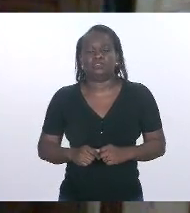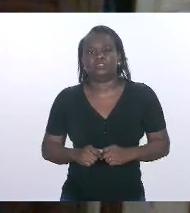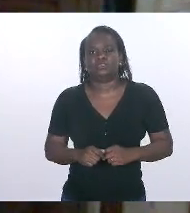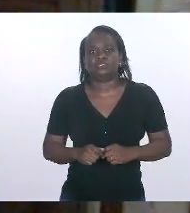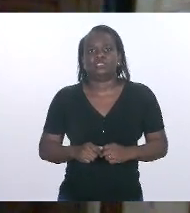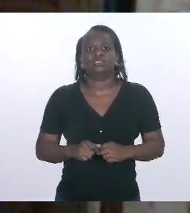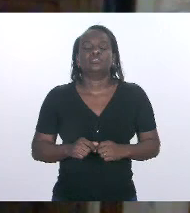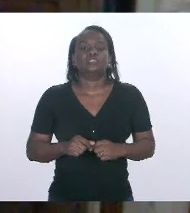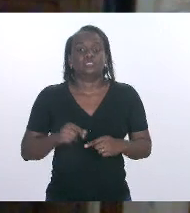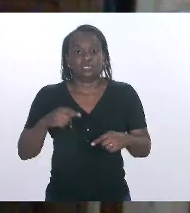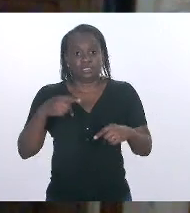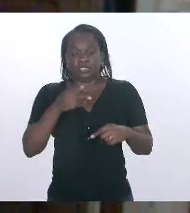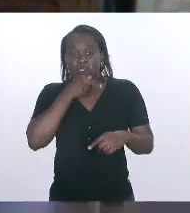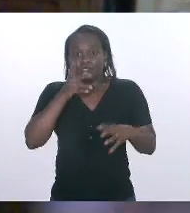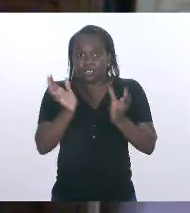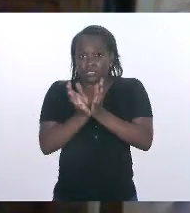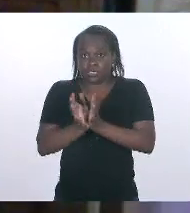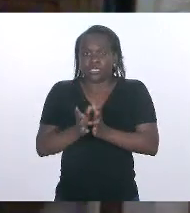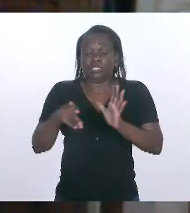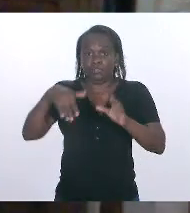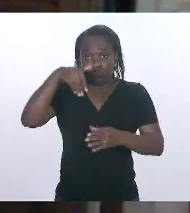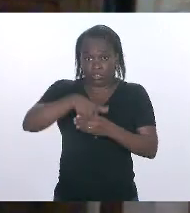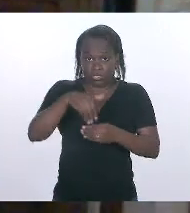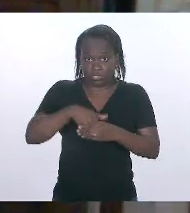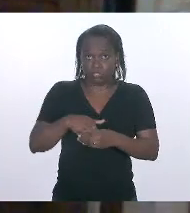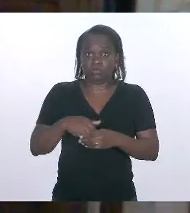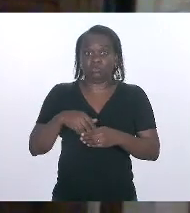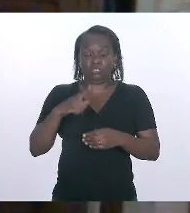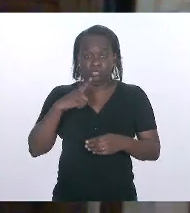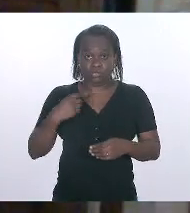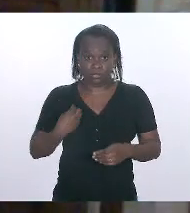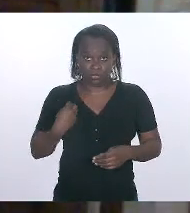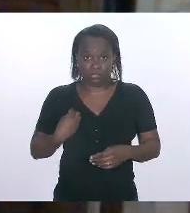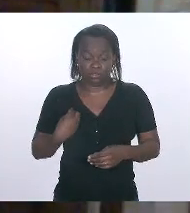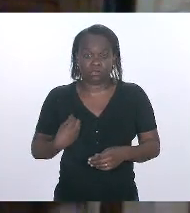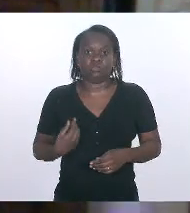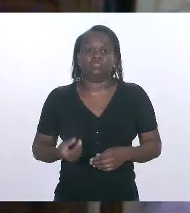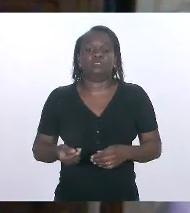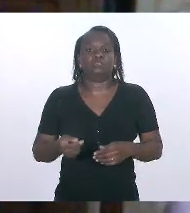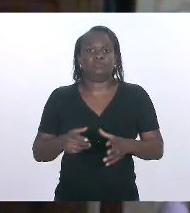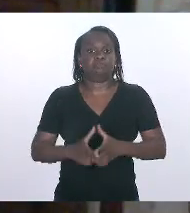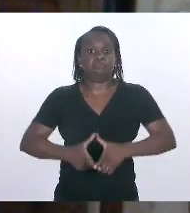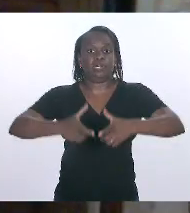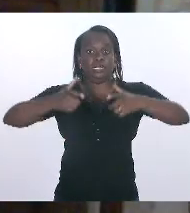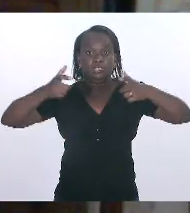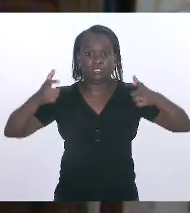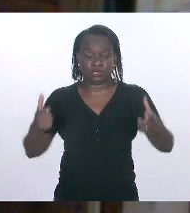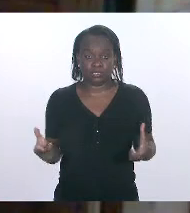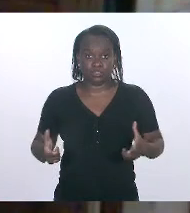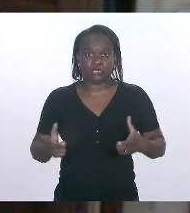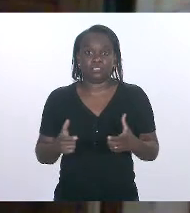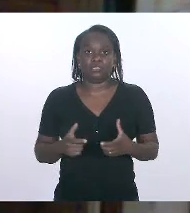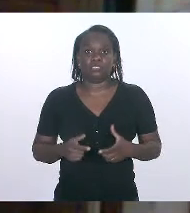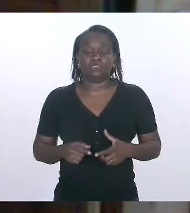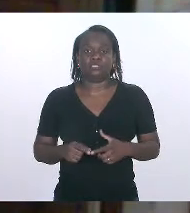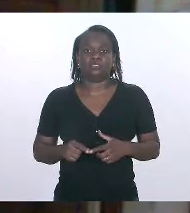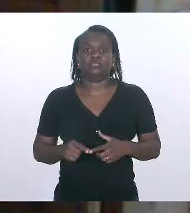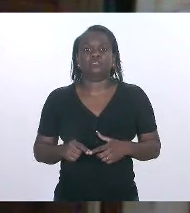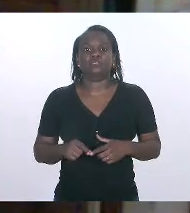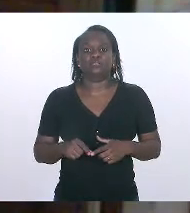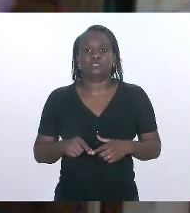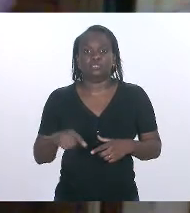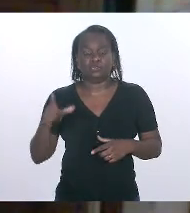que os partidos que participaram da eleição, na sua imensa maioria,